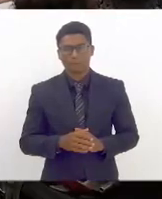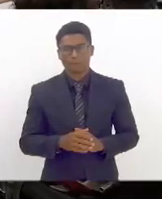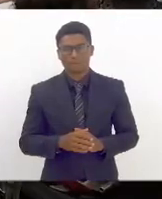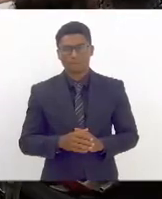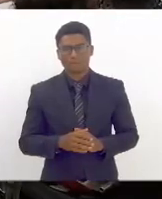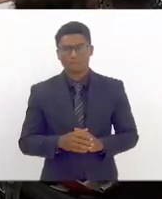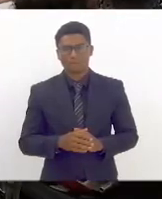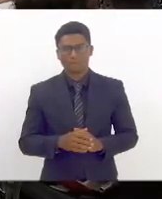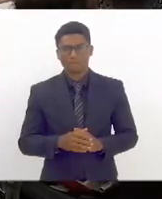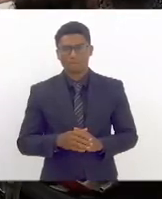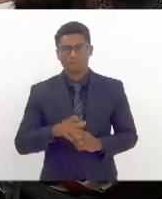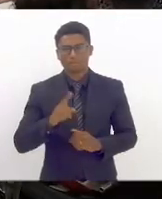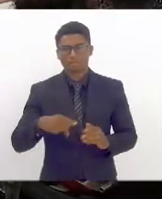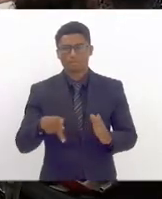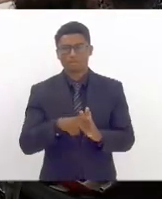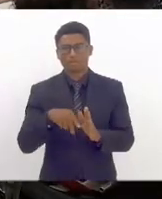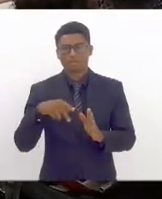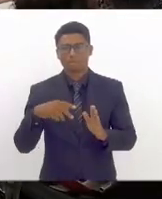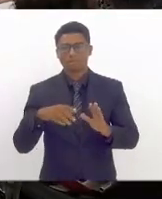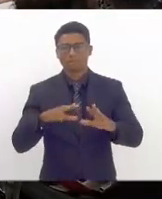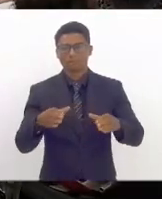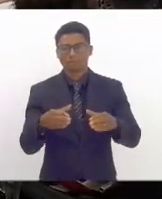um membro da nossa